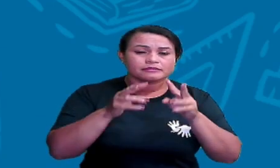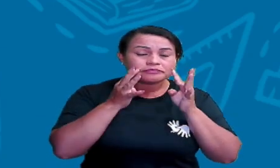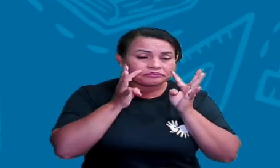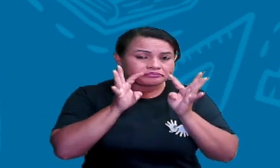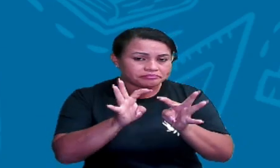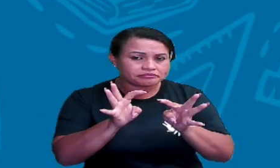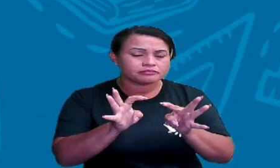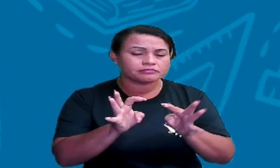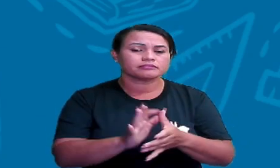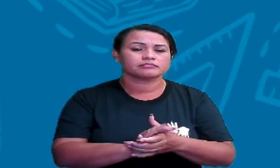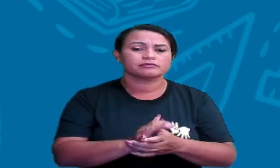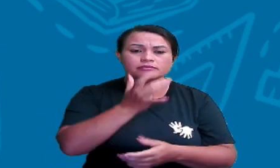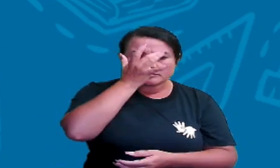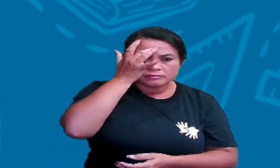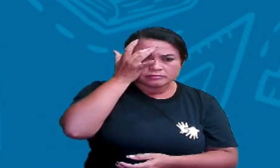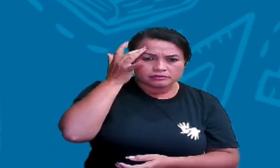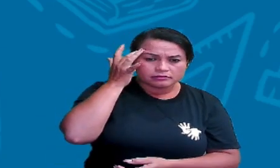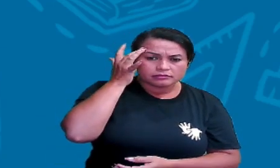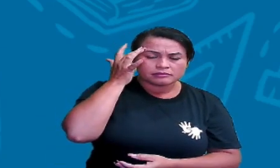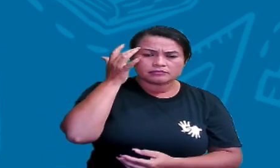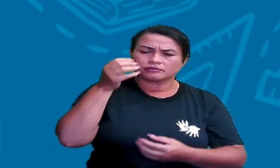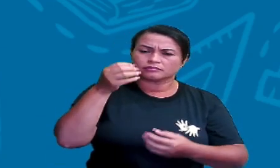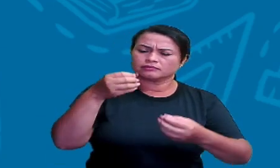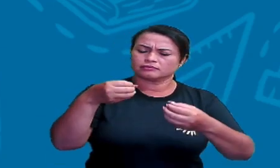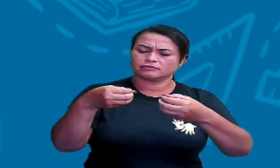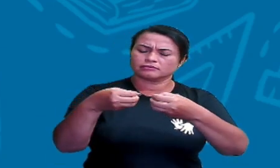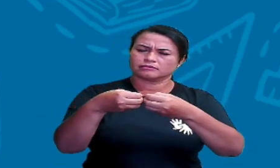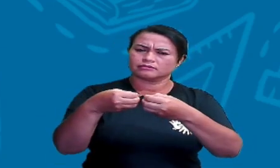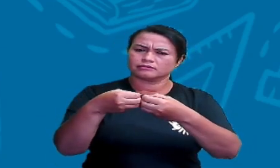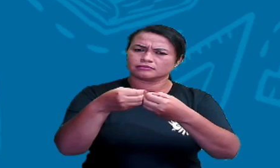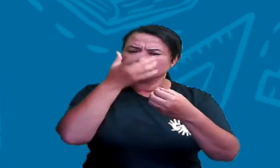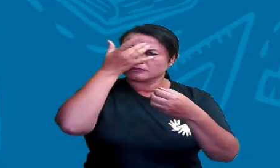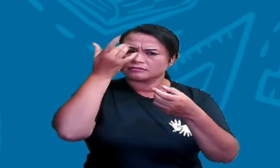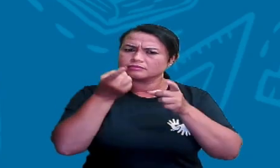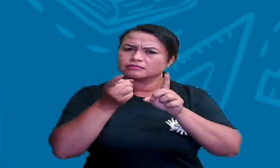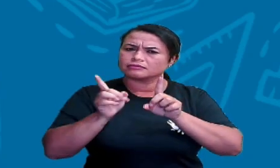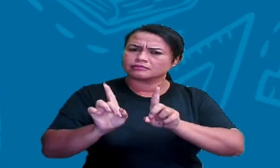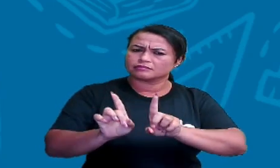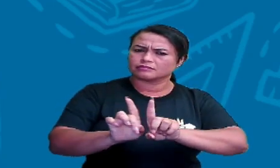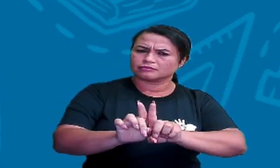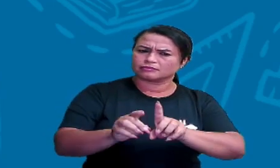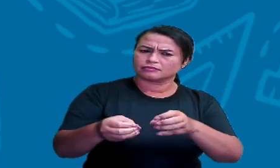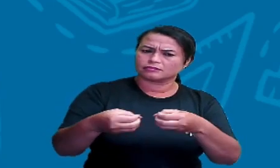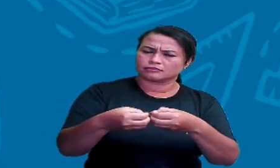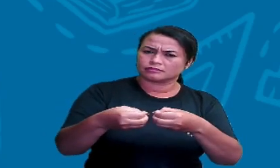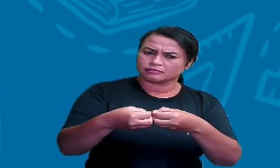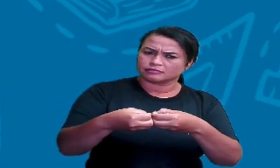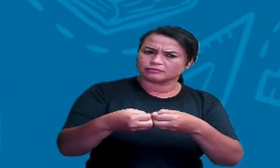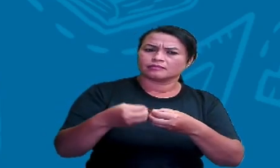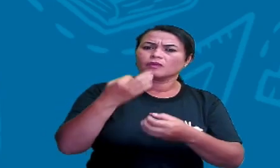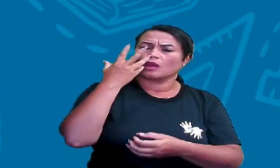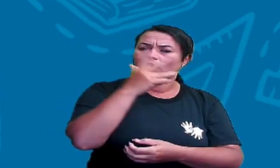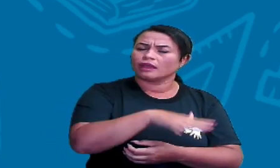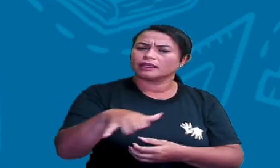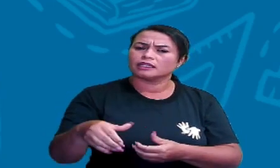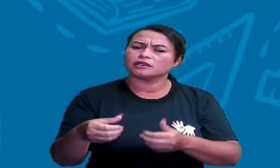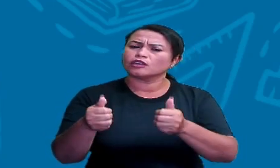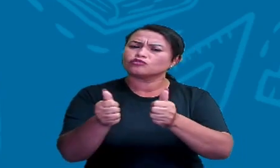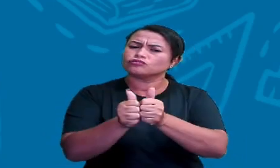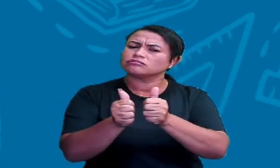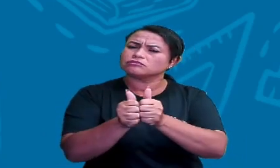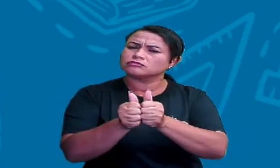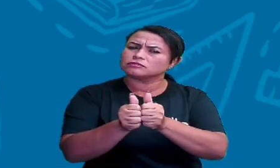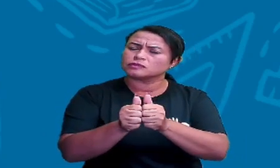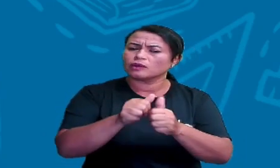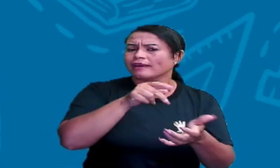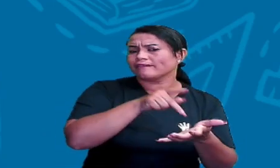As pessoas estão perto. Essas duas pessoas aí, essas duas crianças, elas estão perto uma da outra.